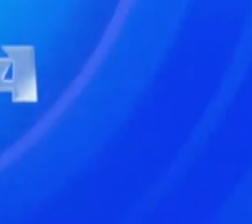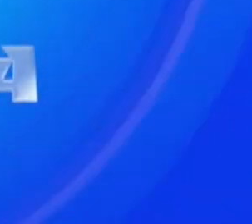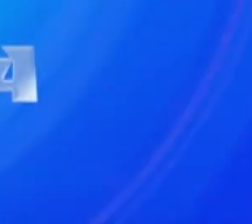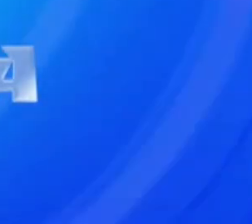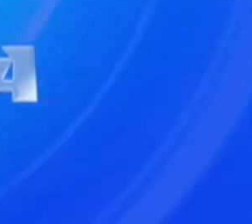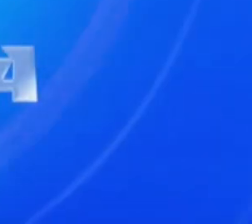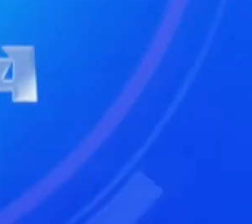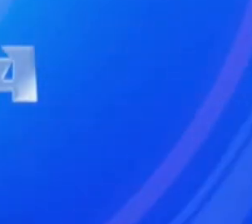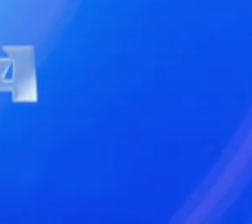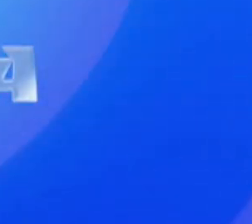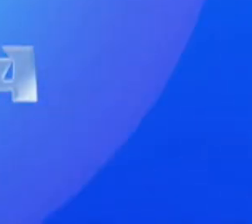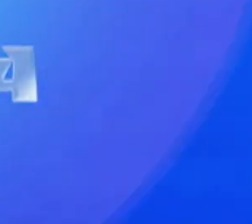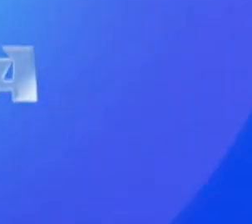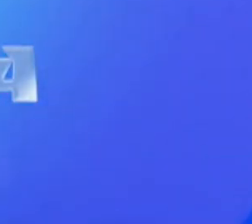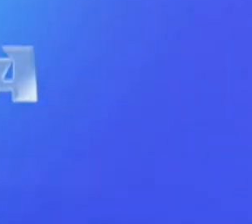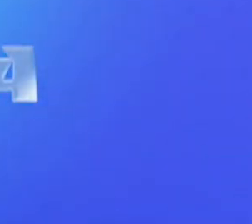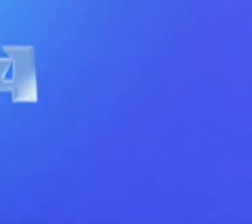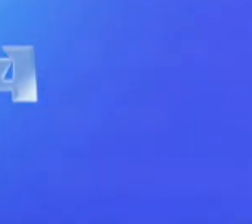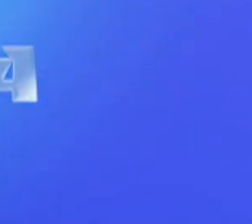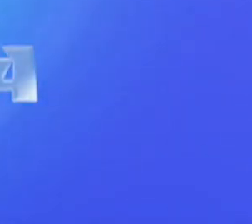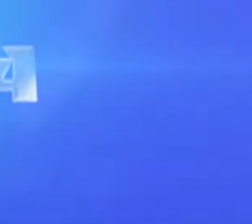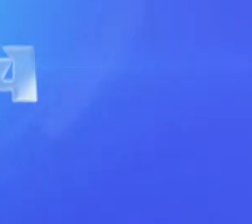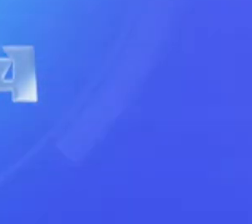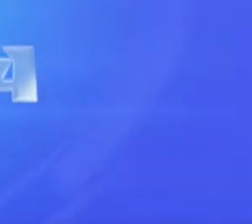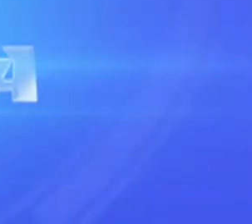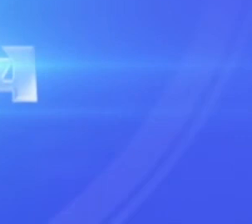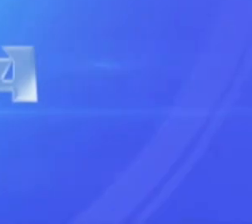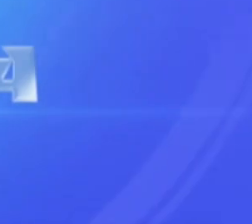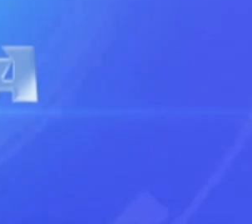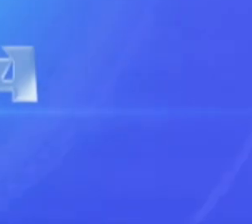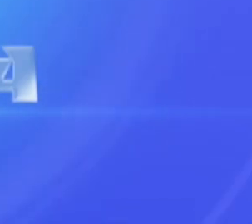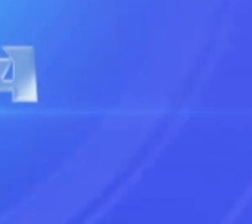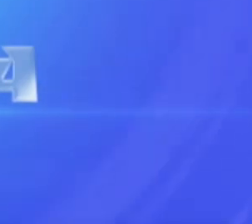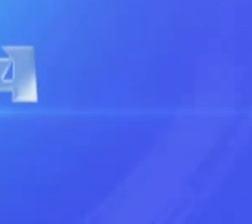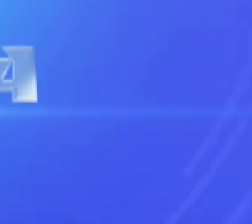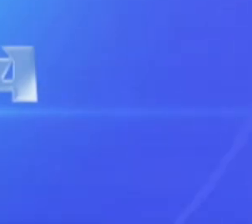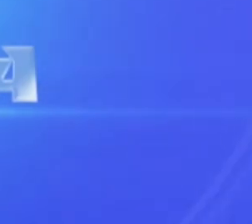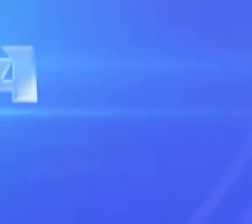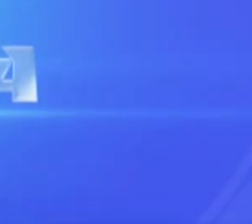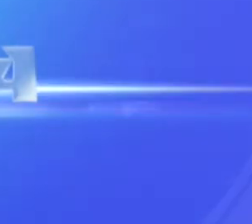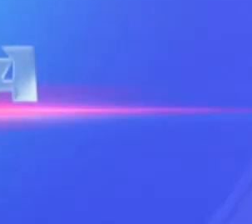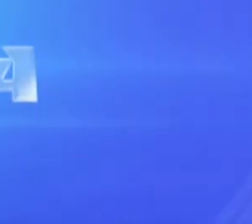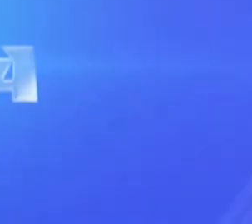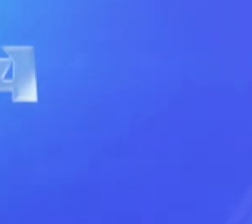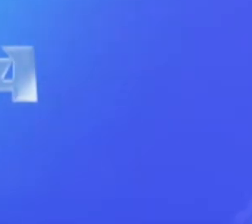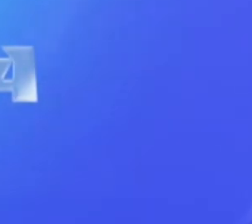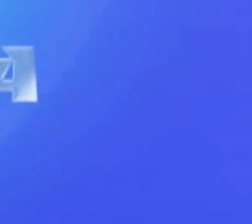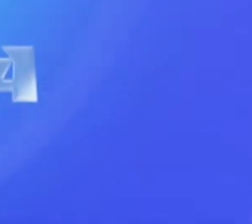TV Câmara Campinas.